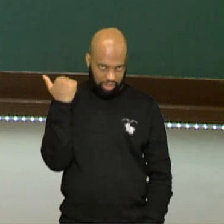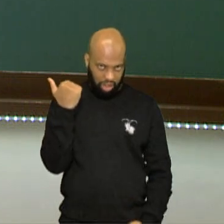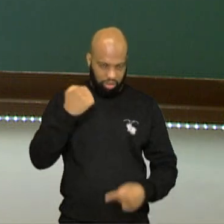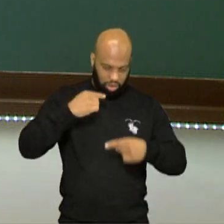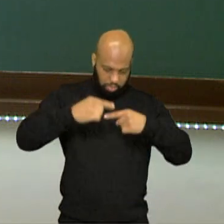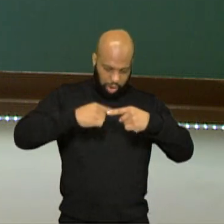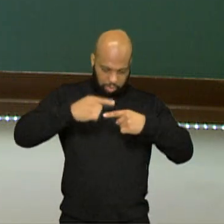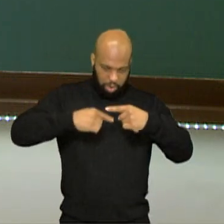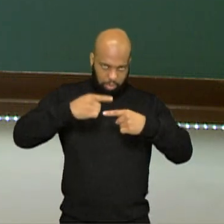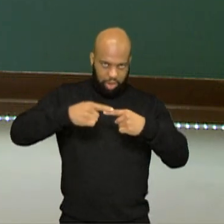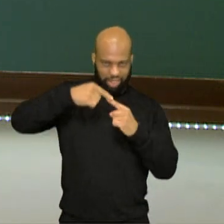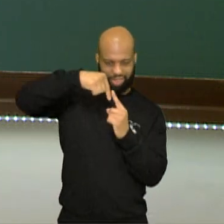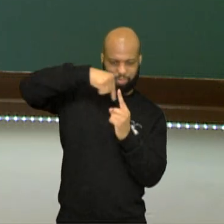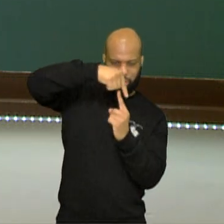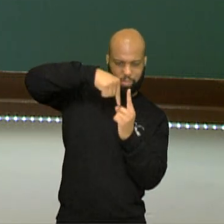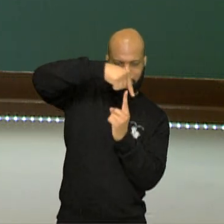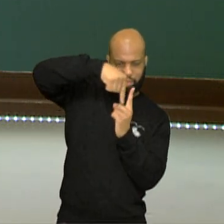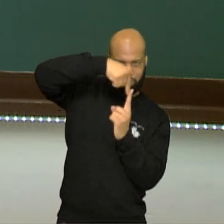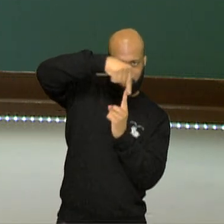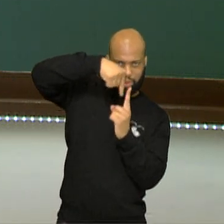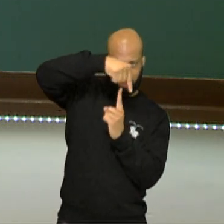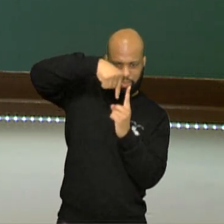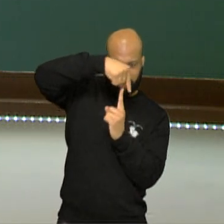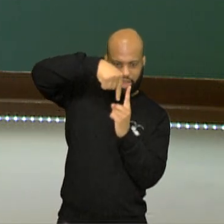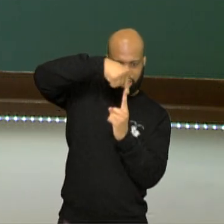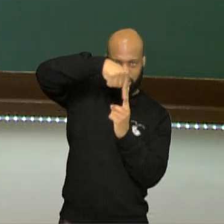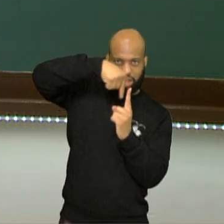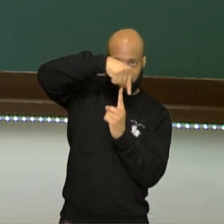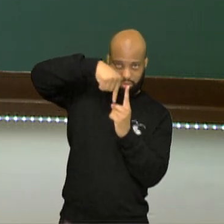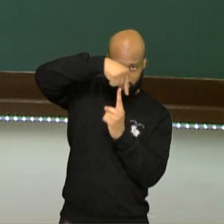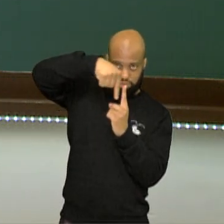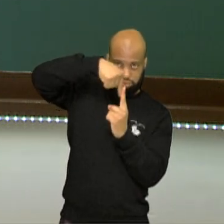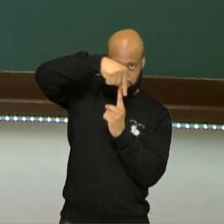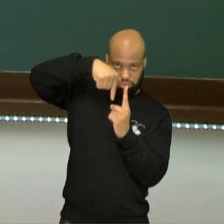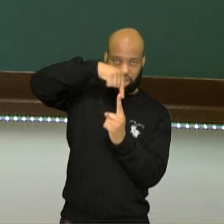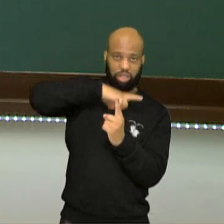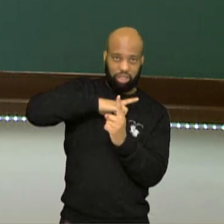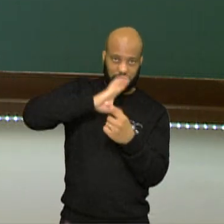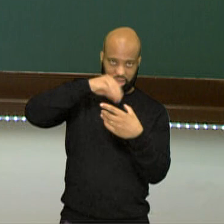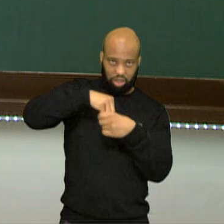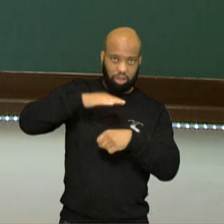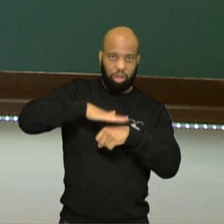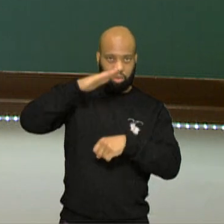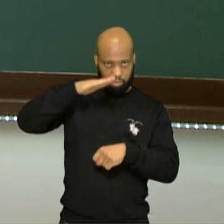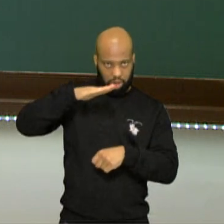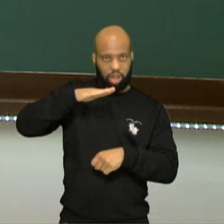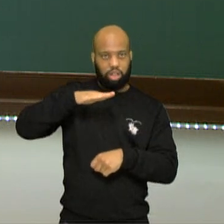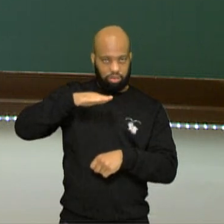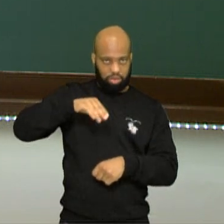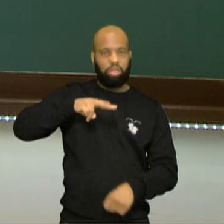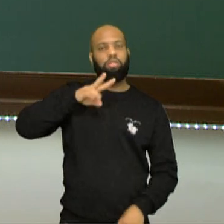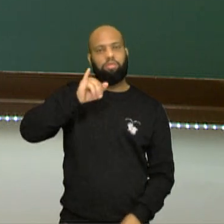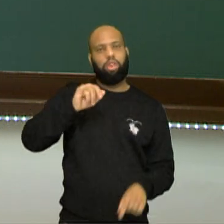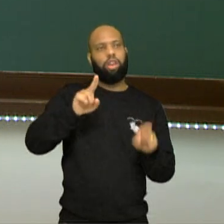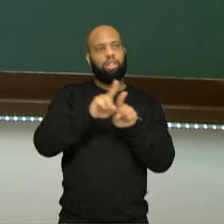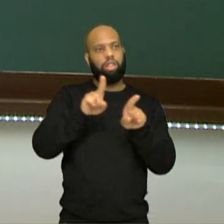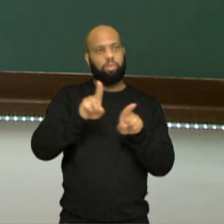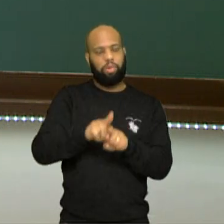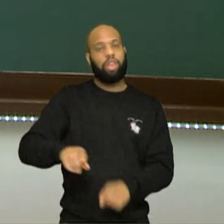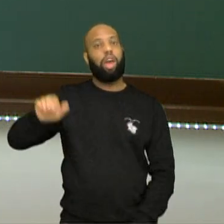quanto mais voltinhas tiver lá no capacitor cilíndrico, né? Quanto mais voltinhas